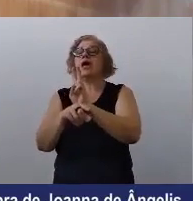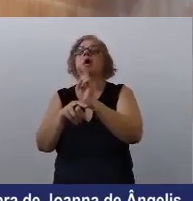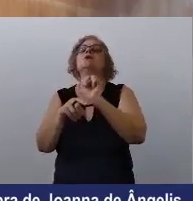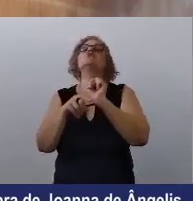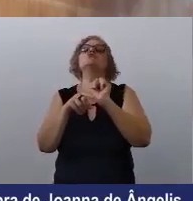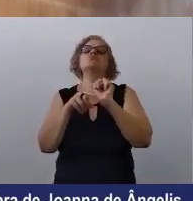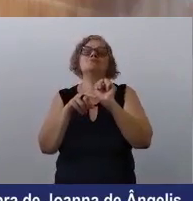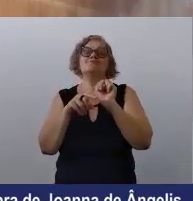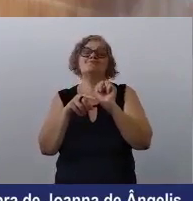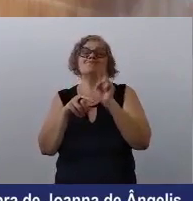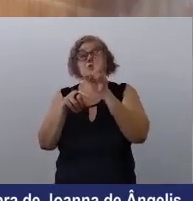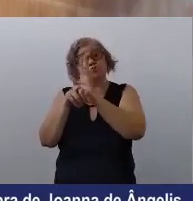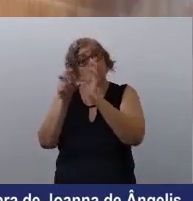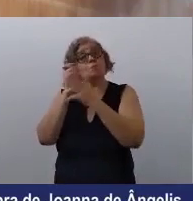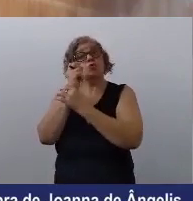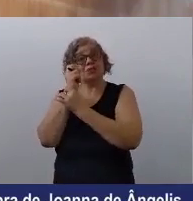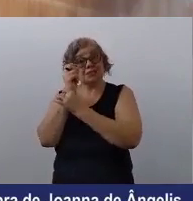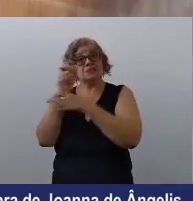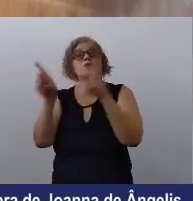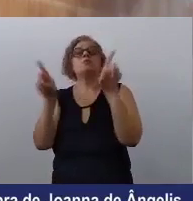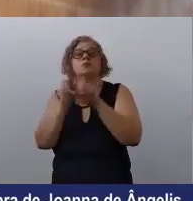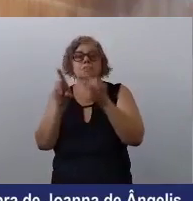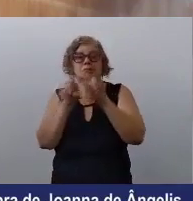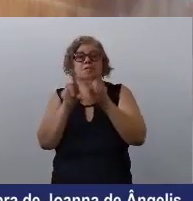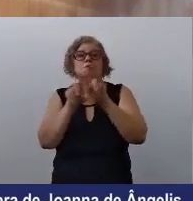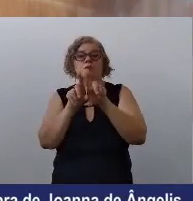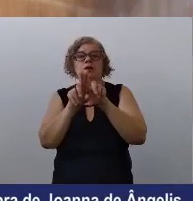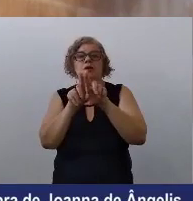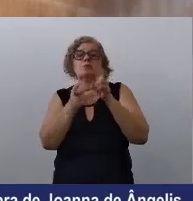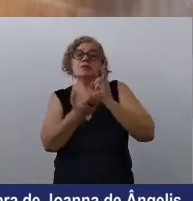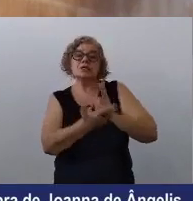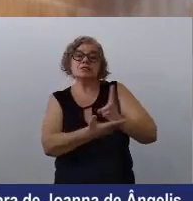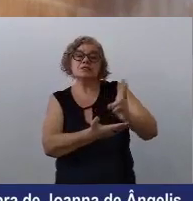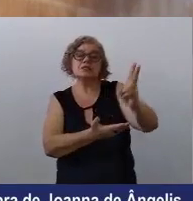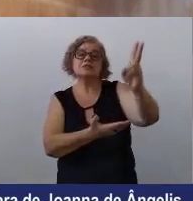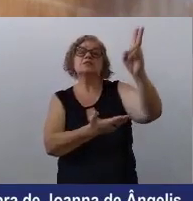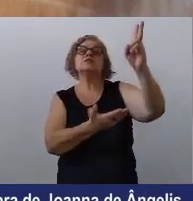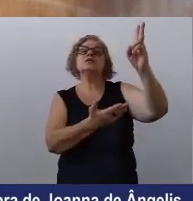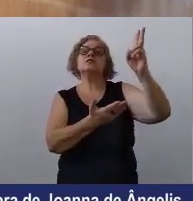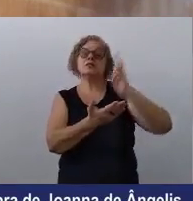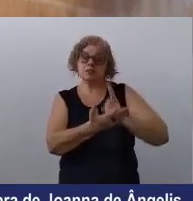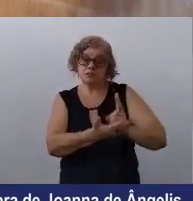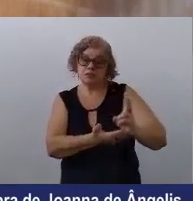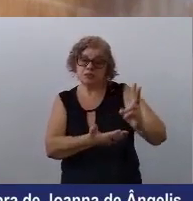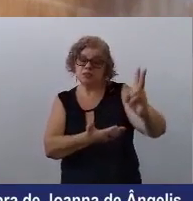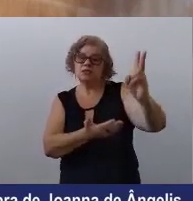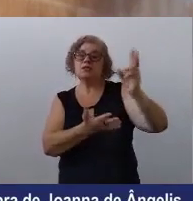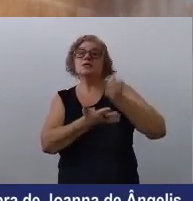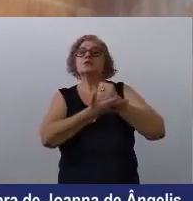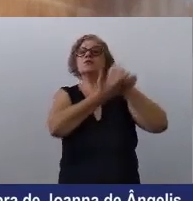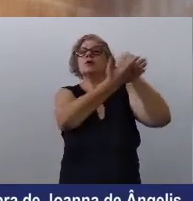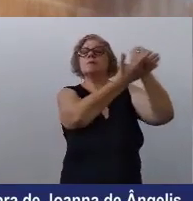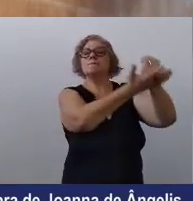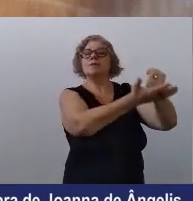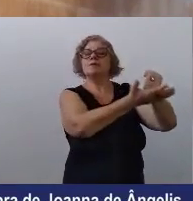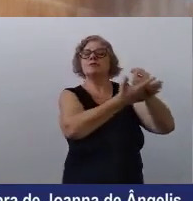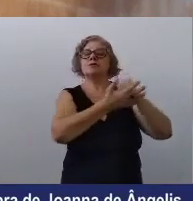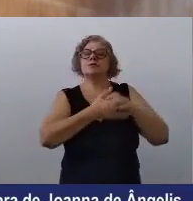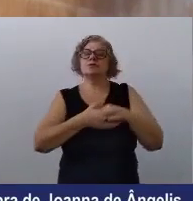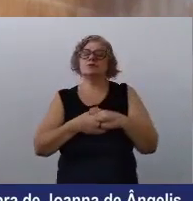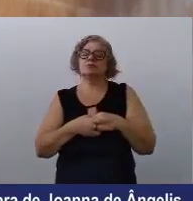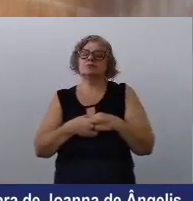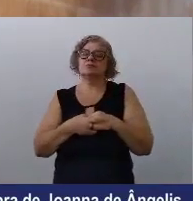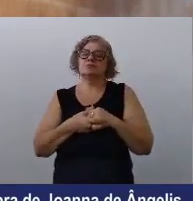cuidado, do teu amparo e da tua proteção, para poder seguir dentro do caminho redentor que um dia se